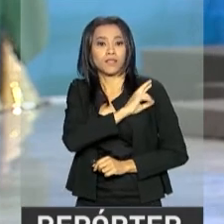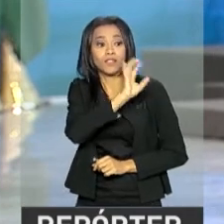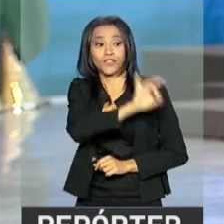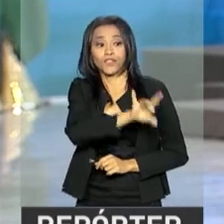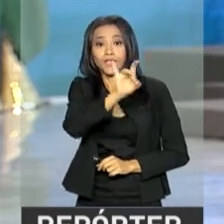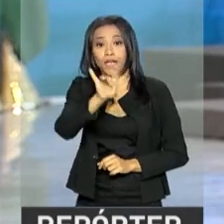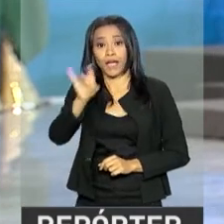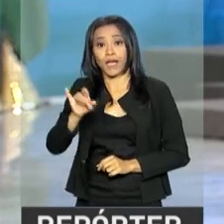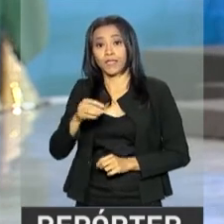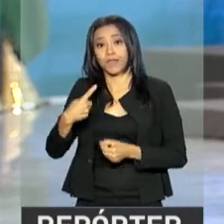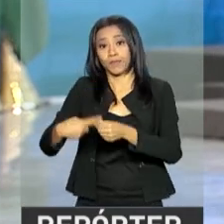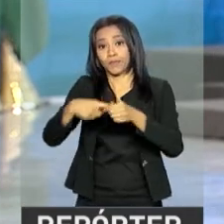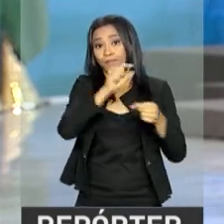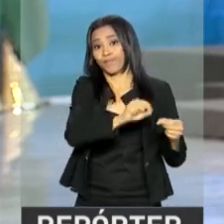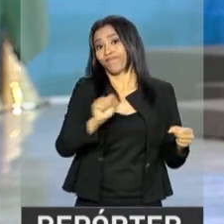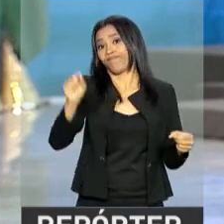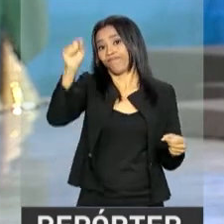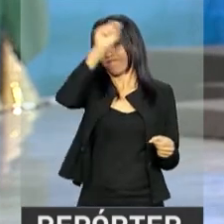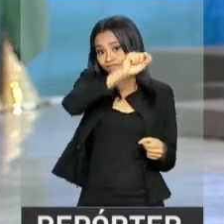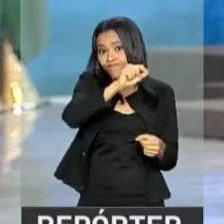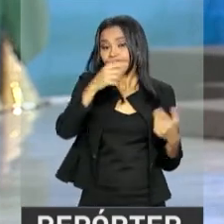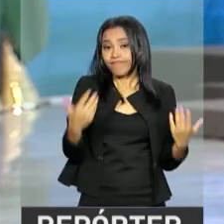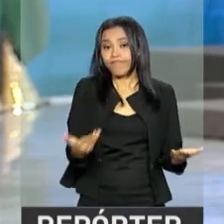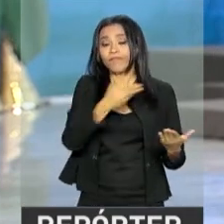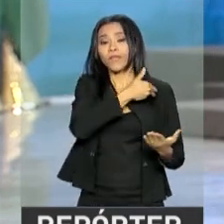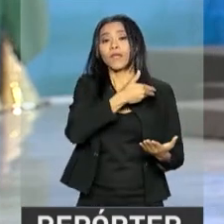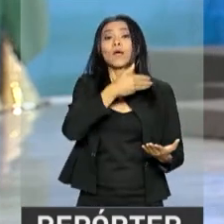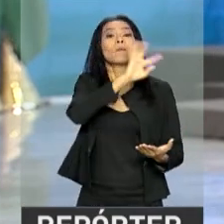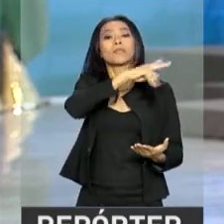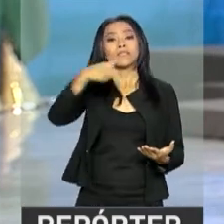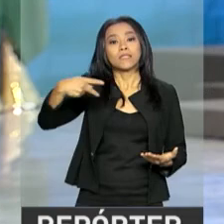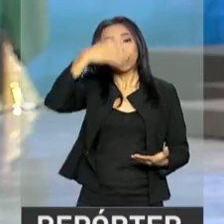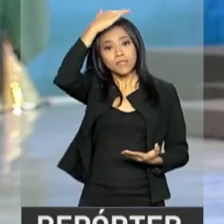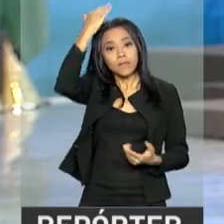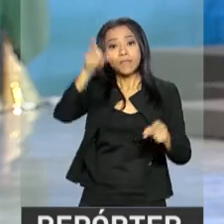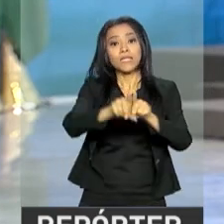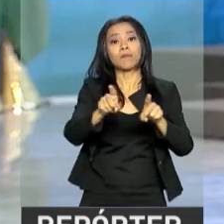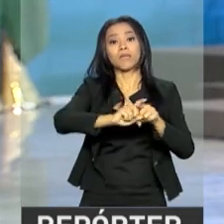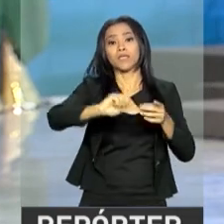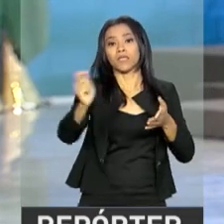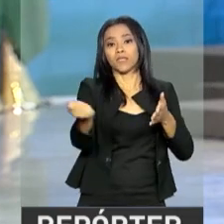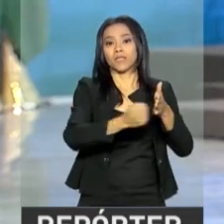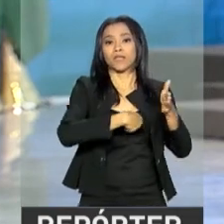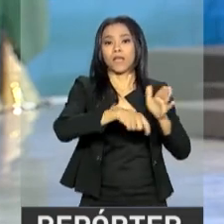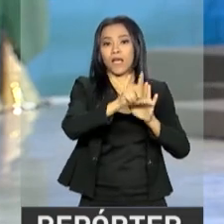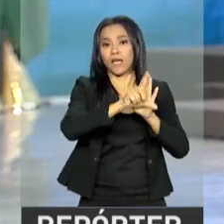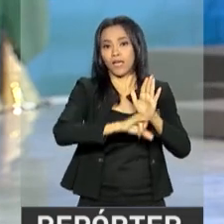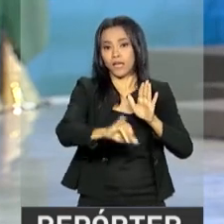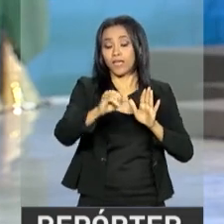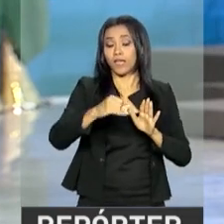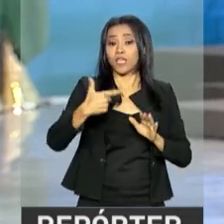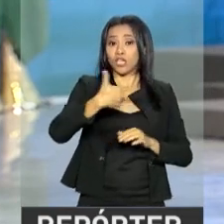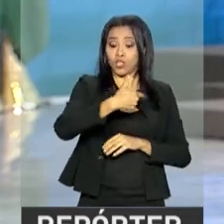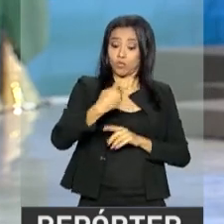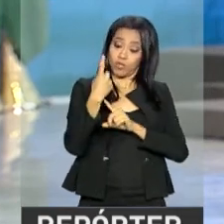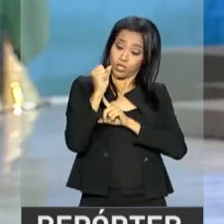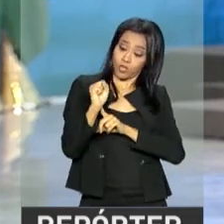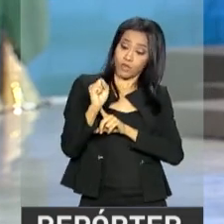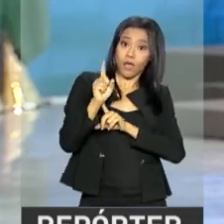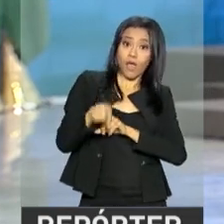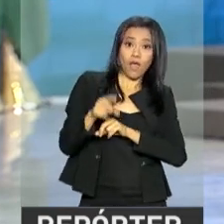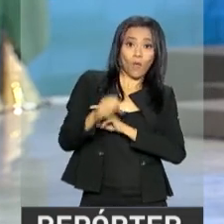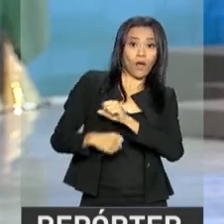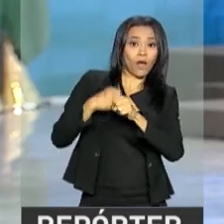município o presidente michel temer também sancionou a lei que institui 2018 como ano do